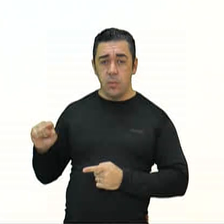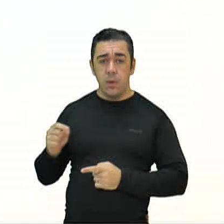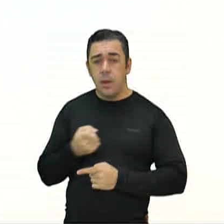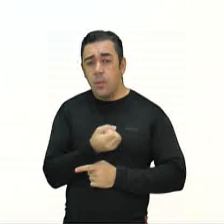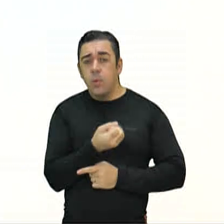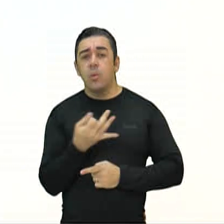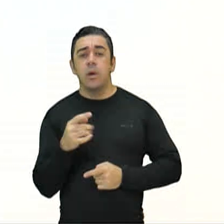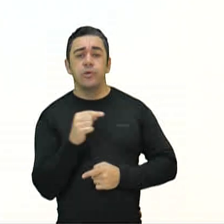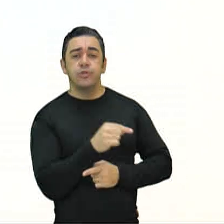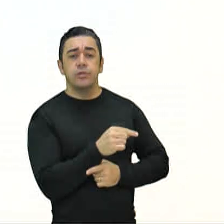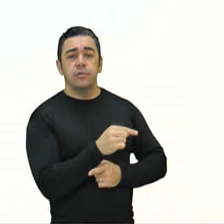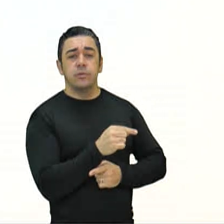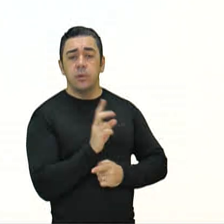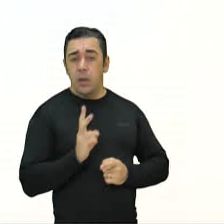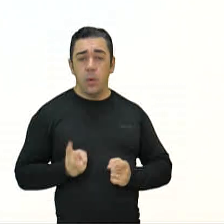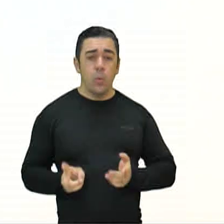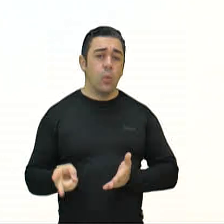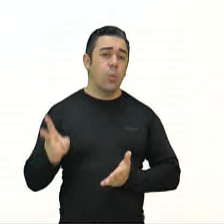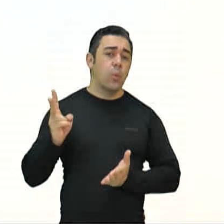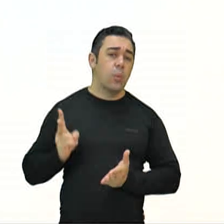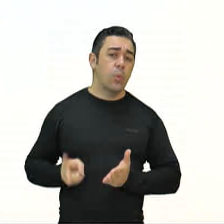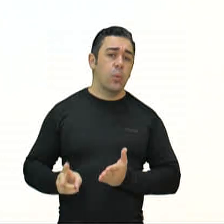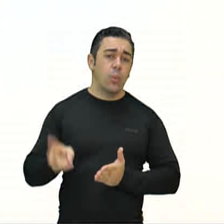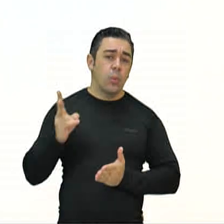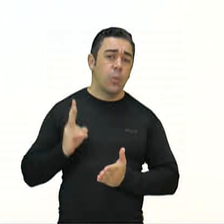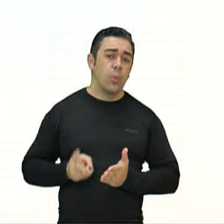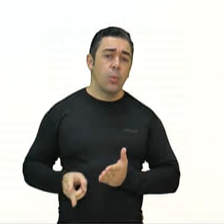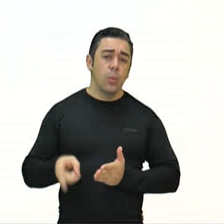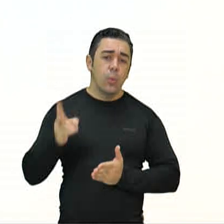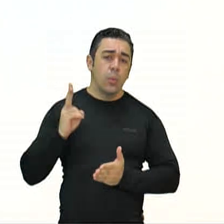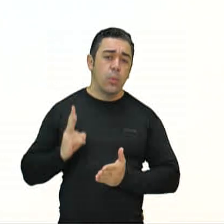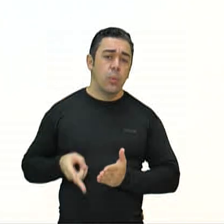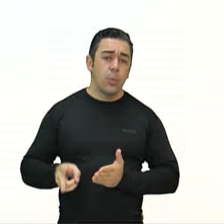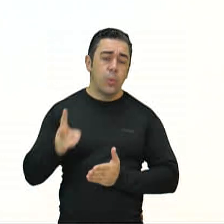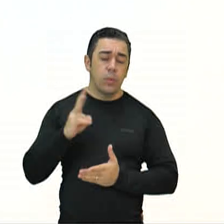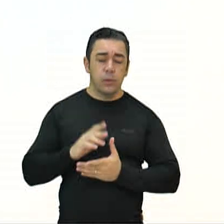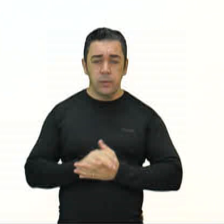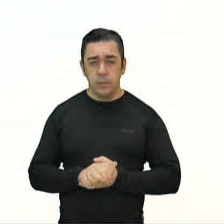é constante nos circuitos paralelos residenciais, né?